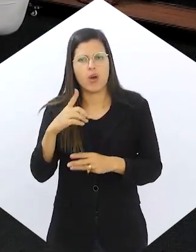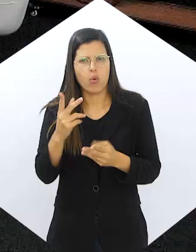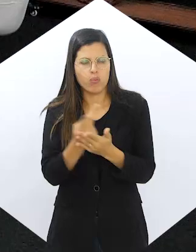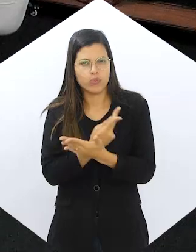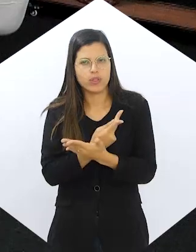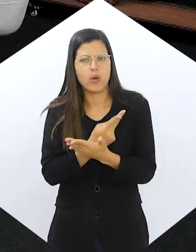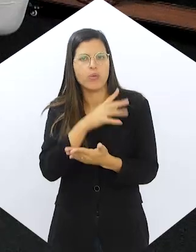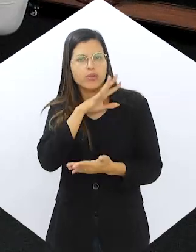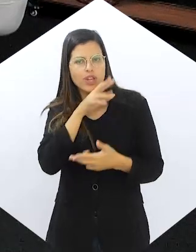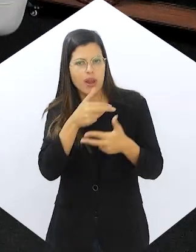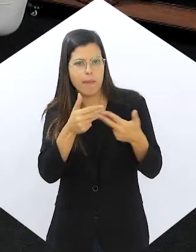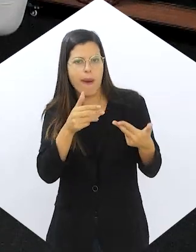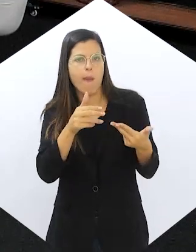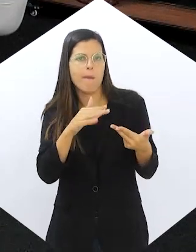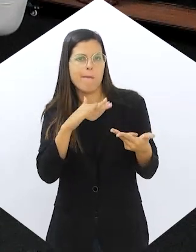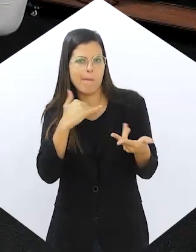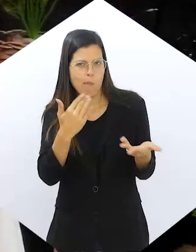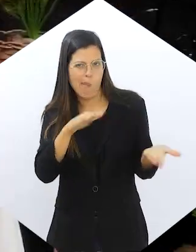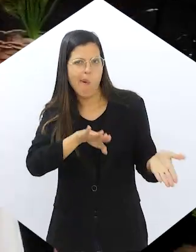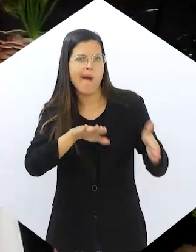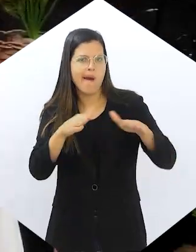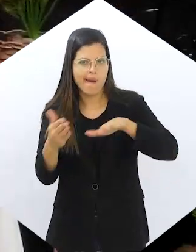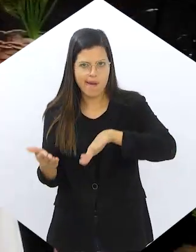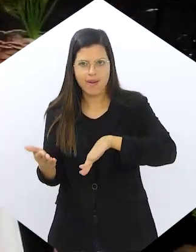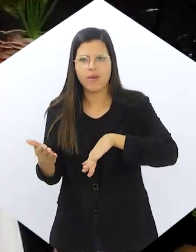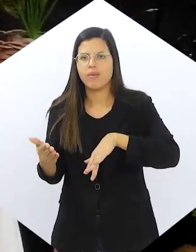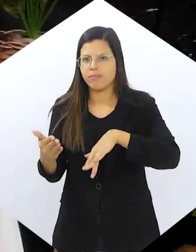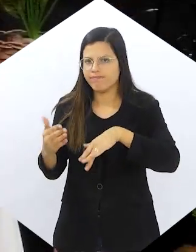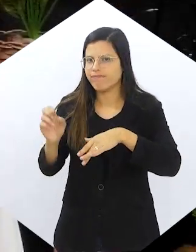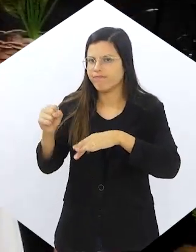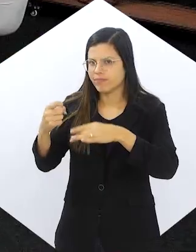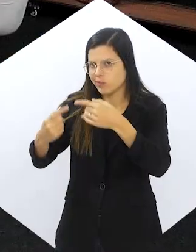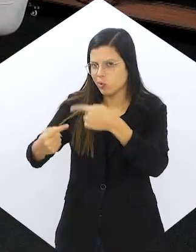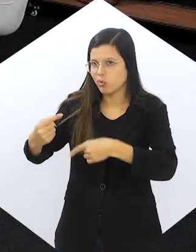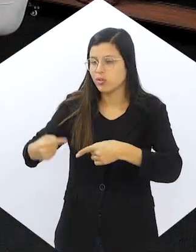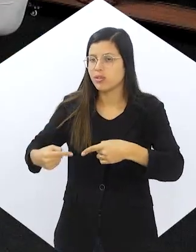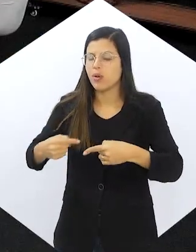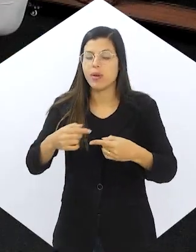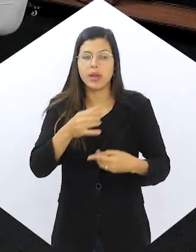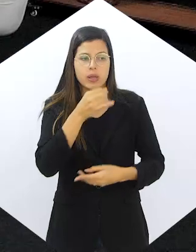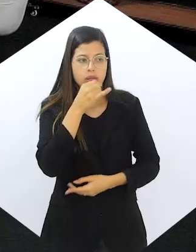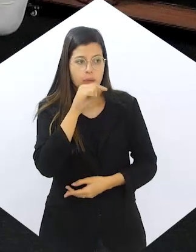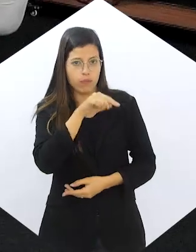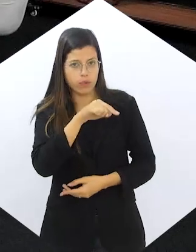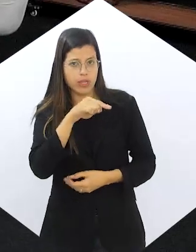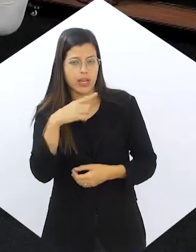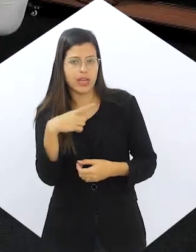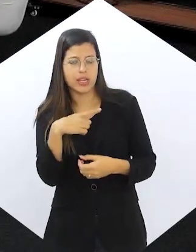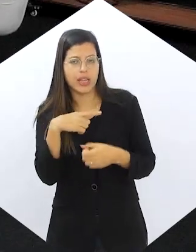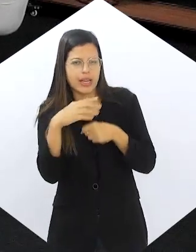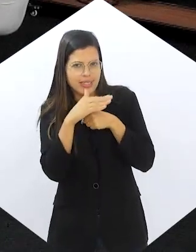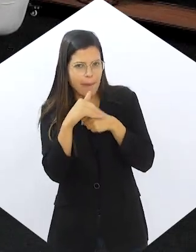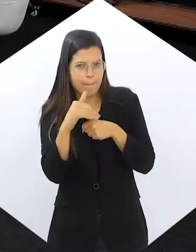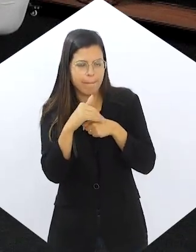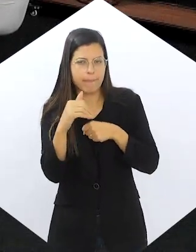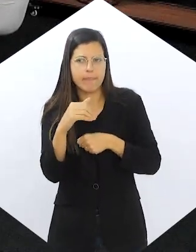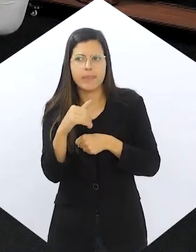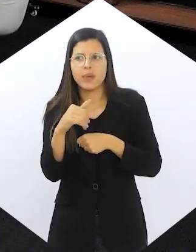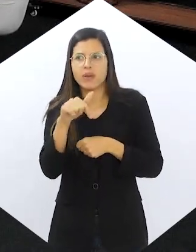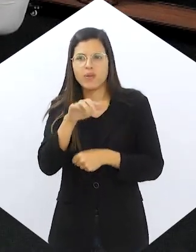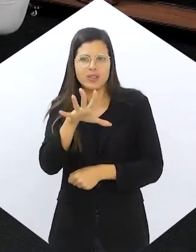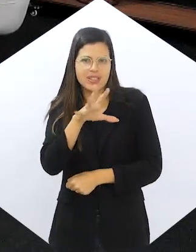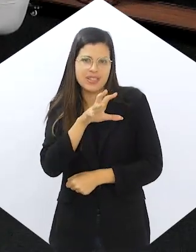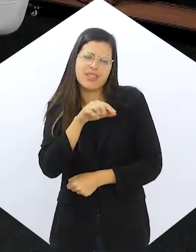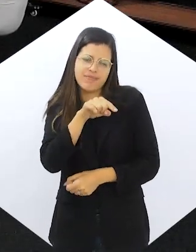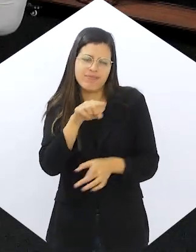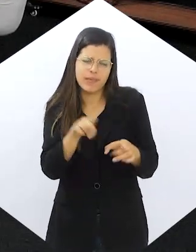de animais que acabaram morrendo. Isso está muito em discussão. Porque, por exemplo, você que tem um apego muito grande com o animal, né? Você adora